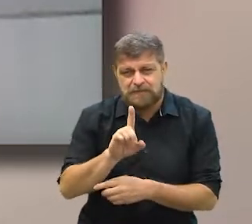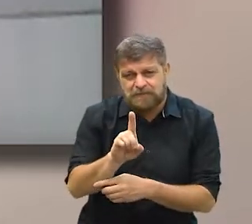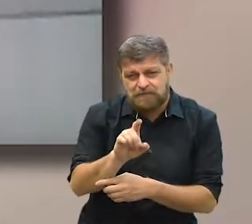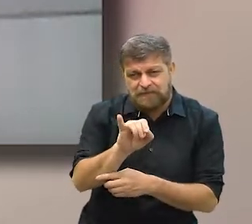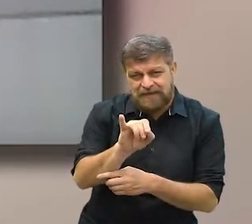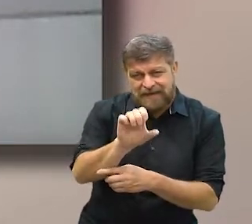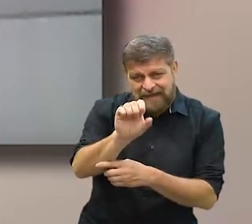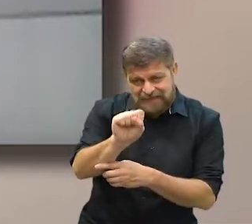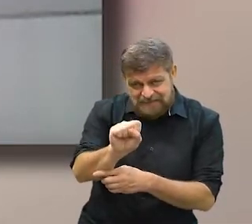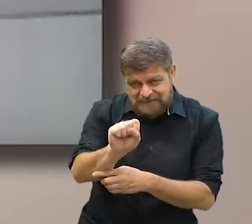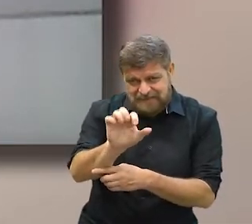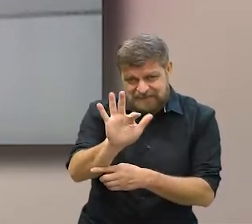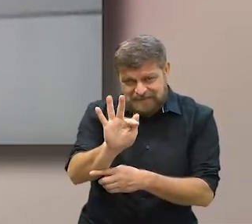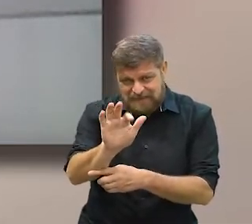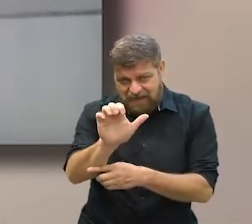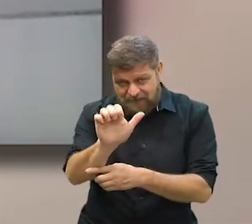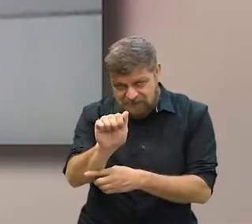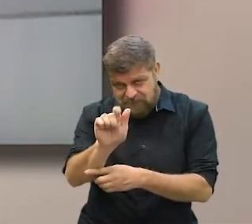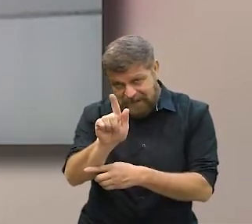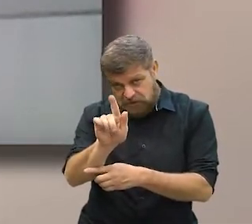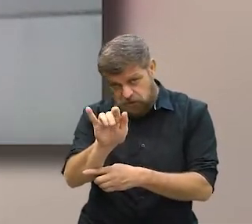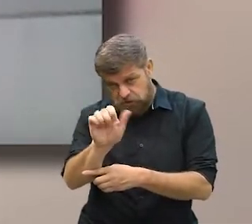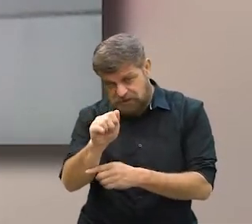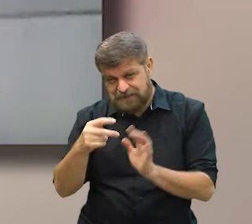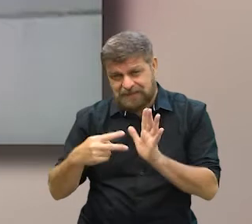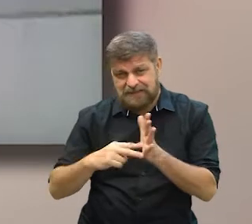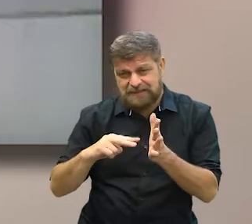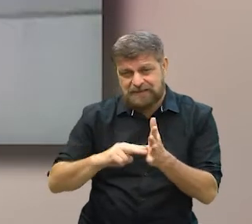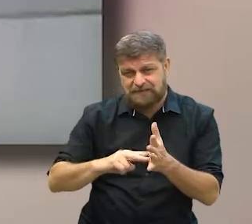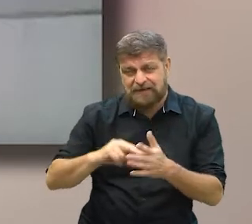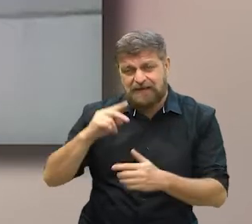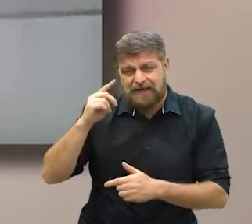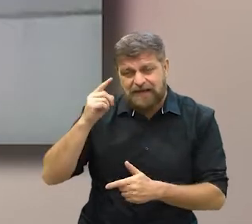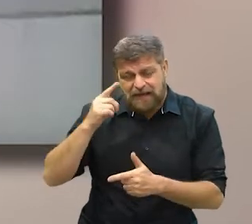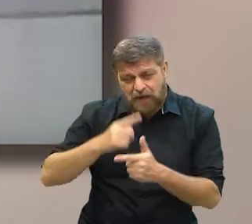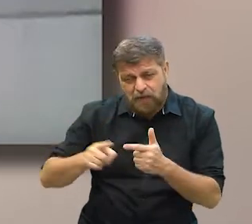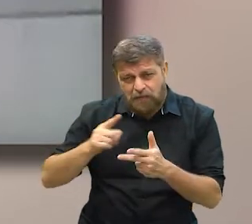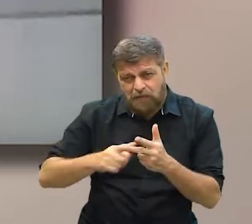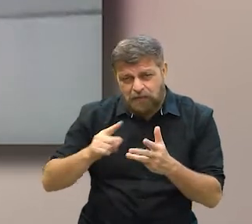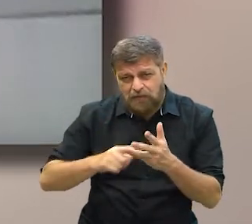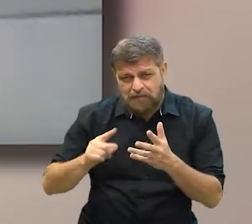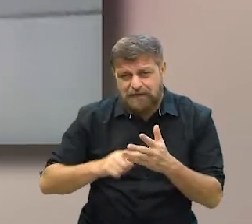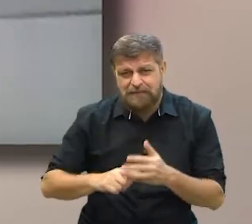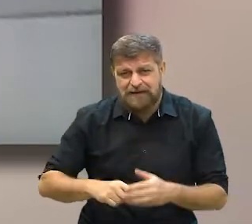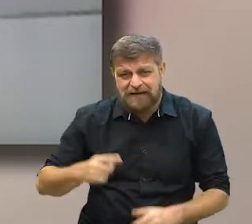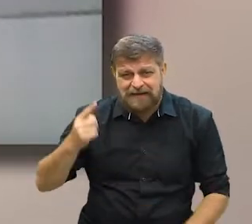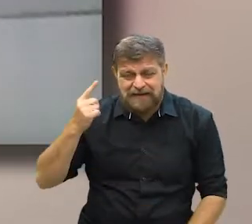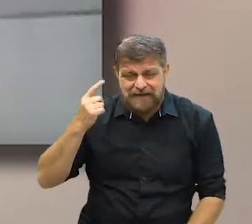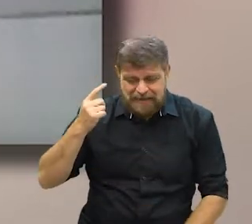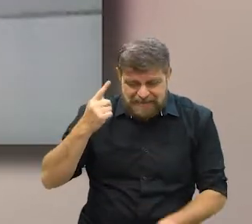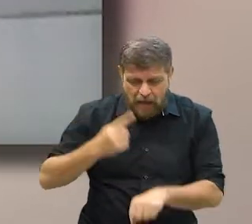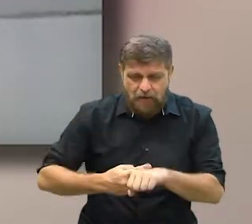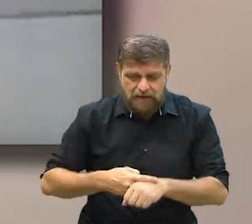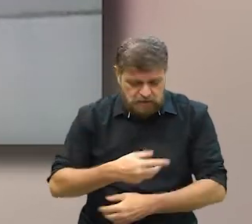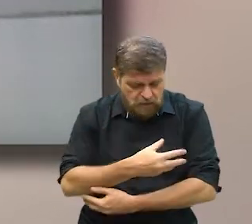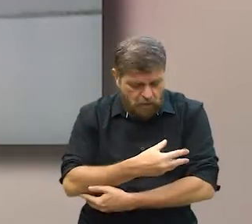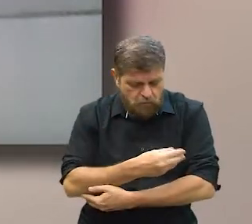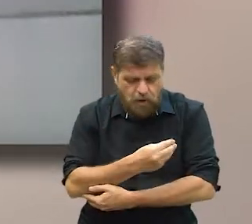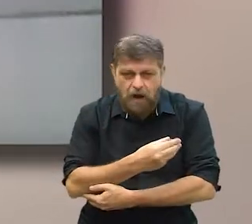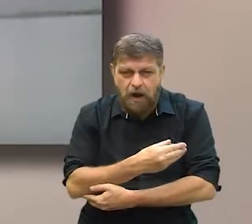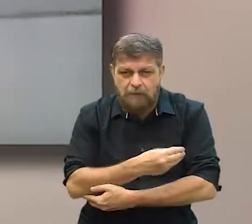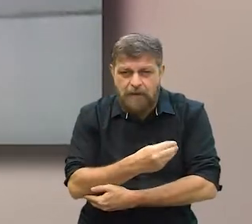Existe uma coisa que se chama disfagia. A disfagia é um distúrbio, né,